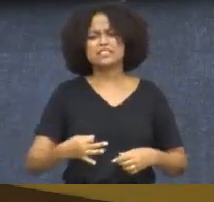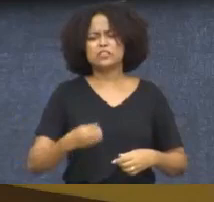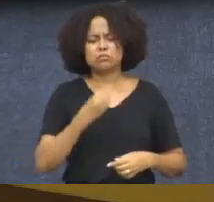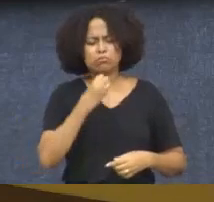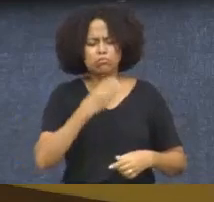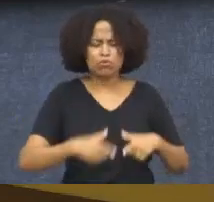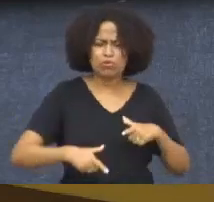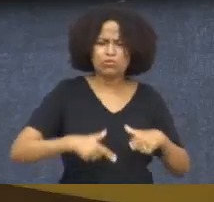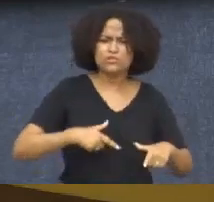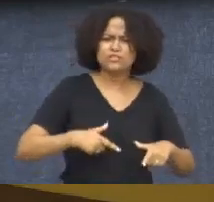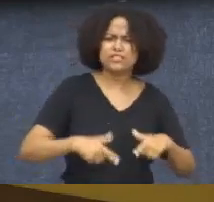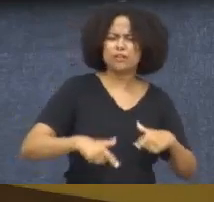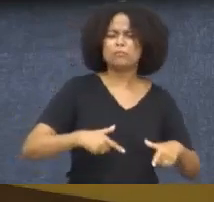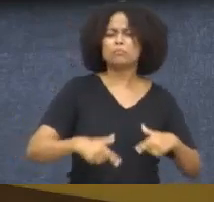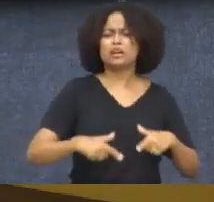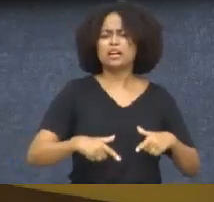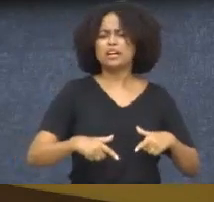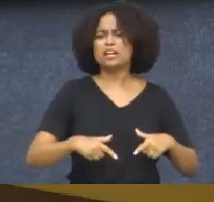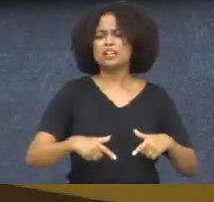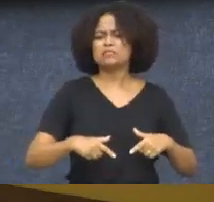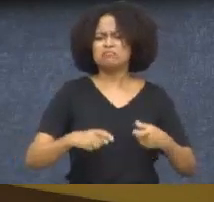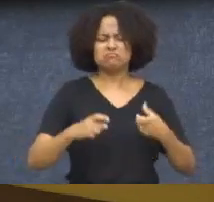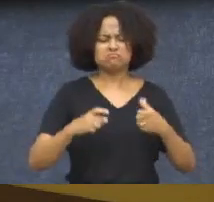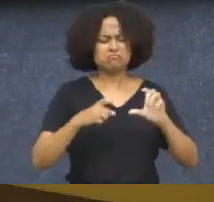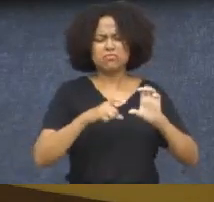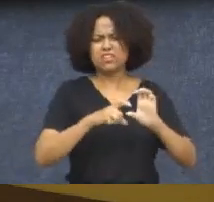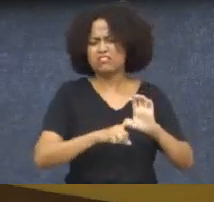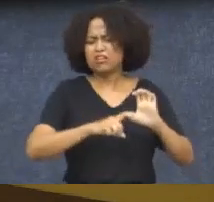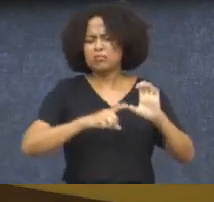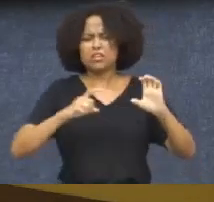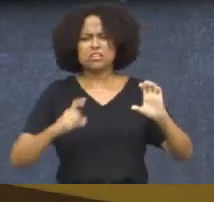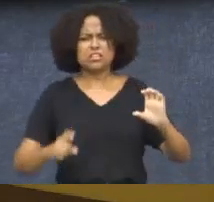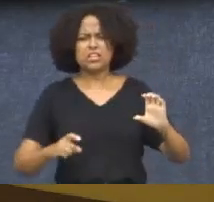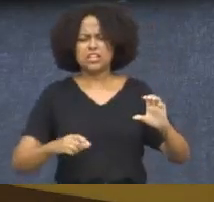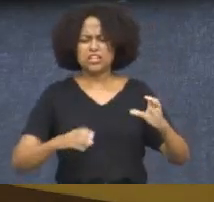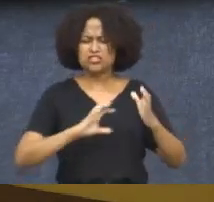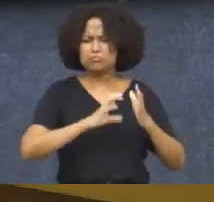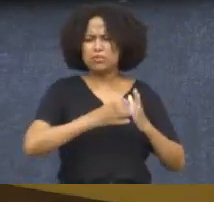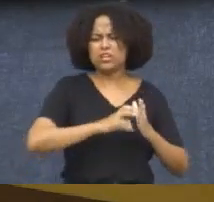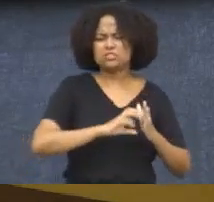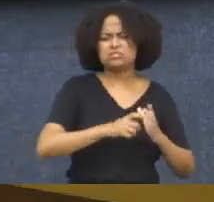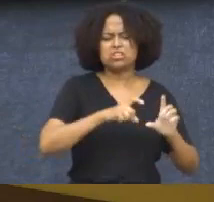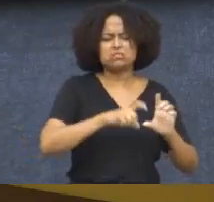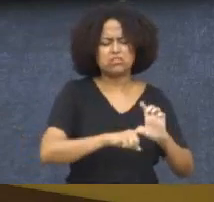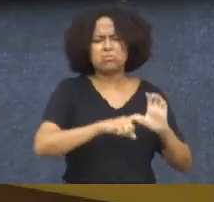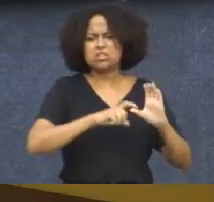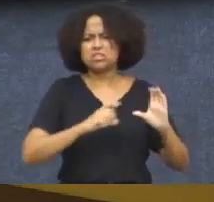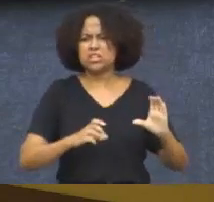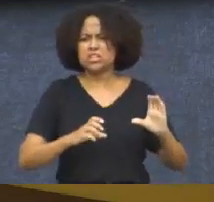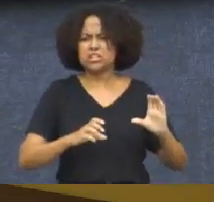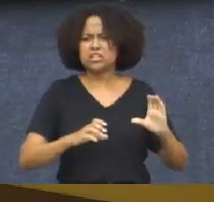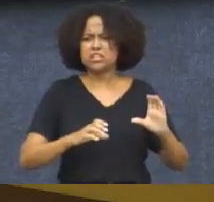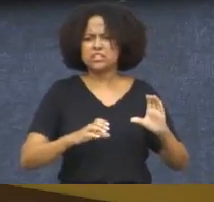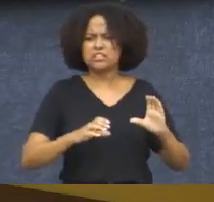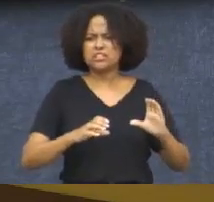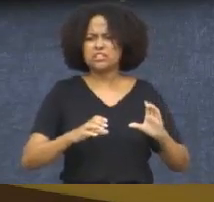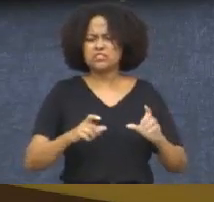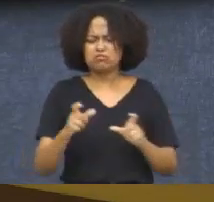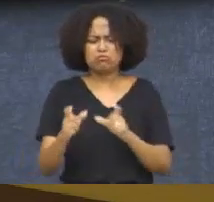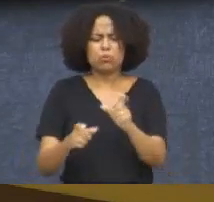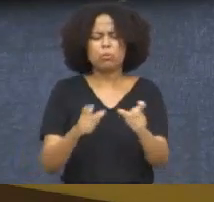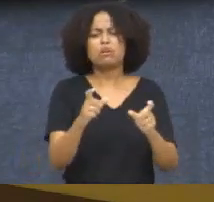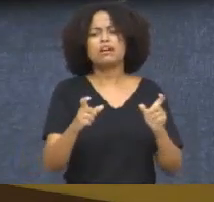de partido, independente de posições, que é sempre aqui muito sua marca em diversos